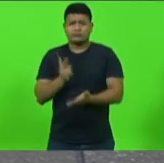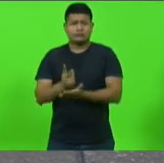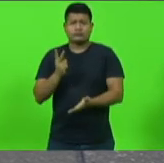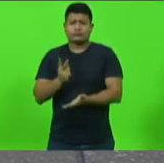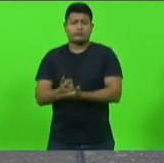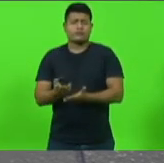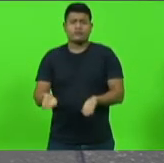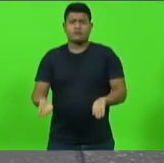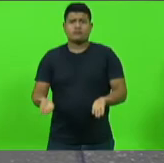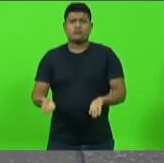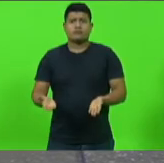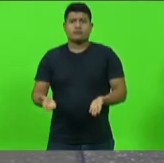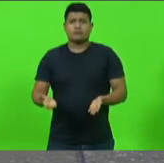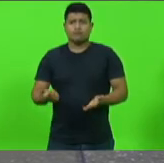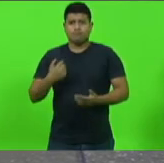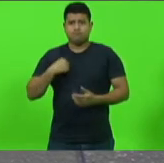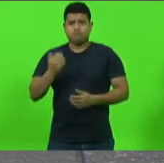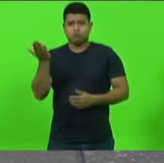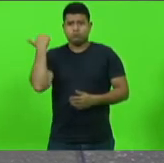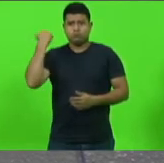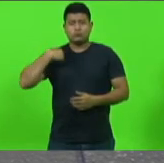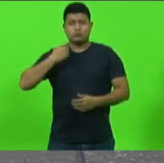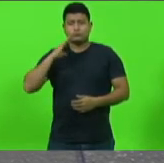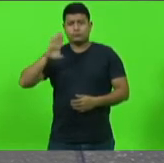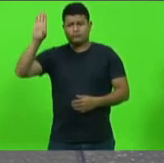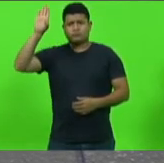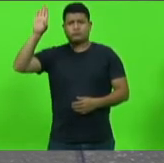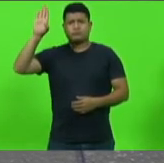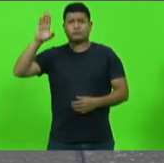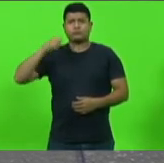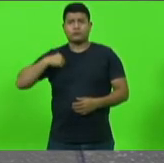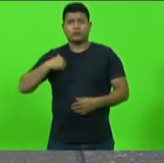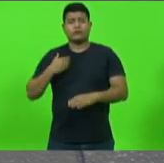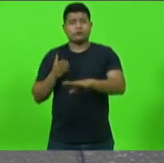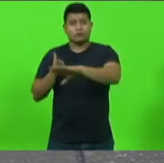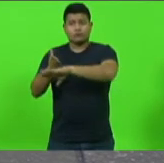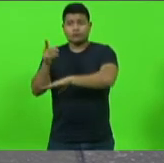vez eu ter dado a palavra, um dia estava lá em Lages,